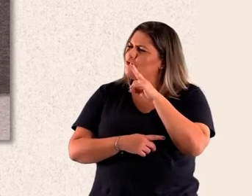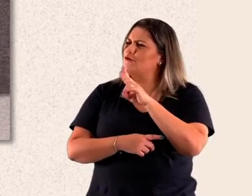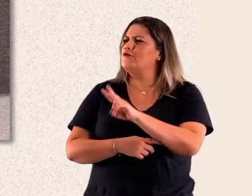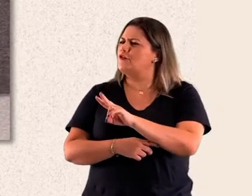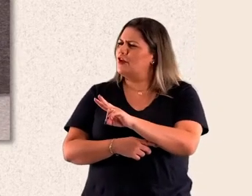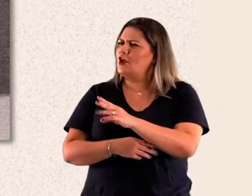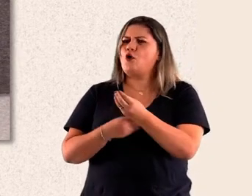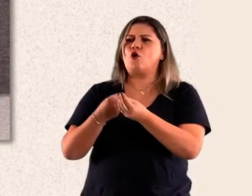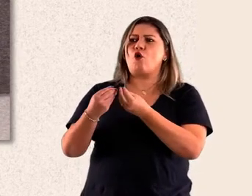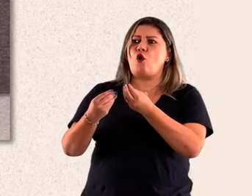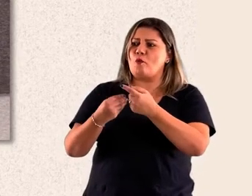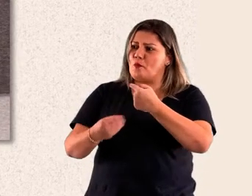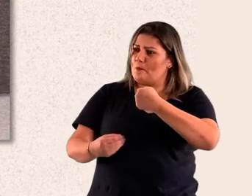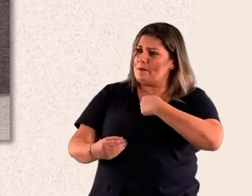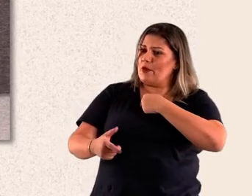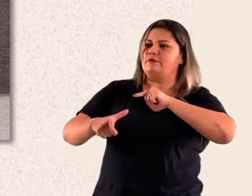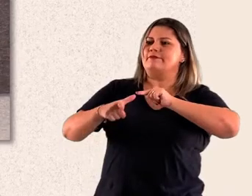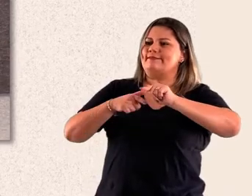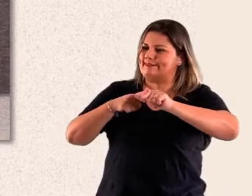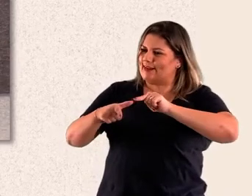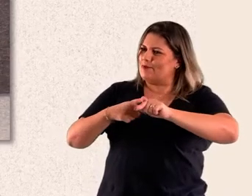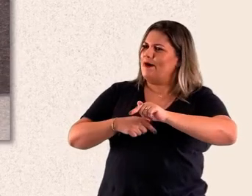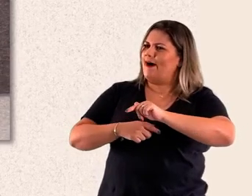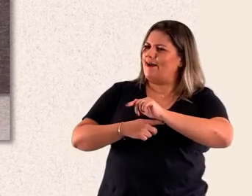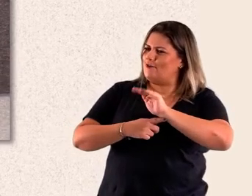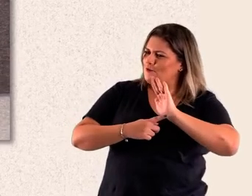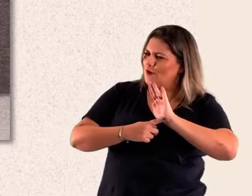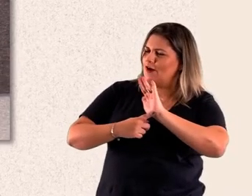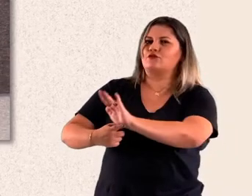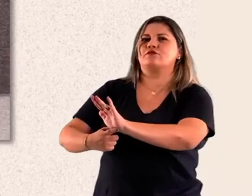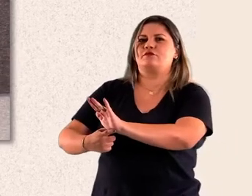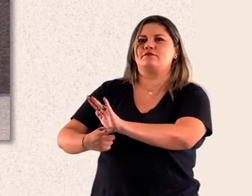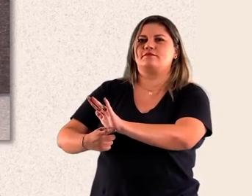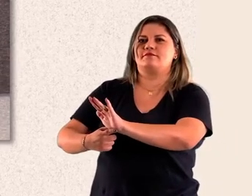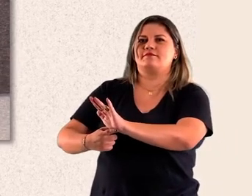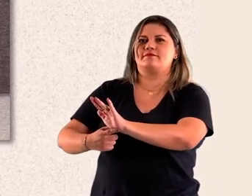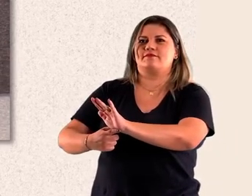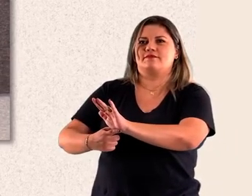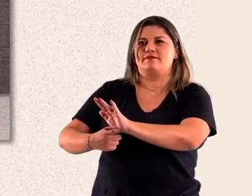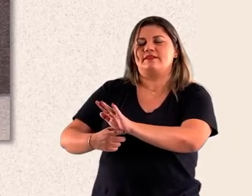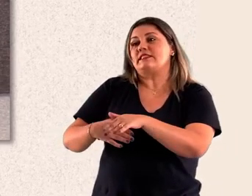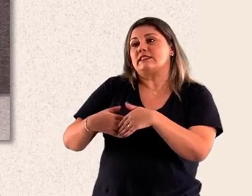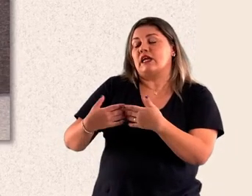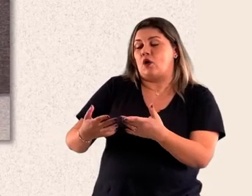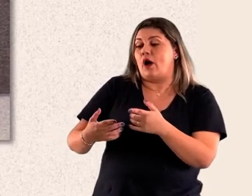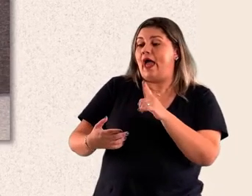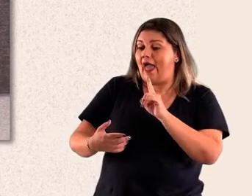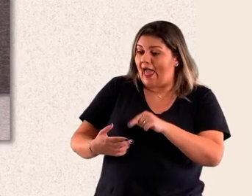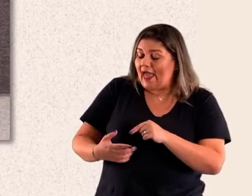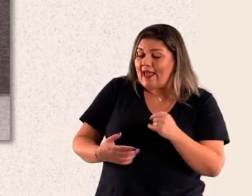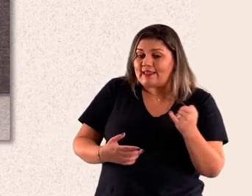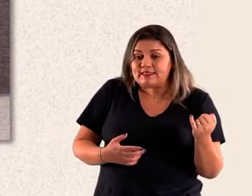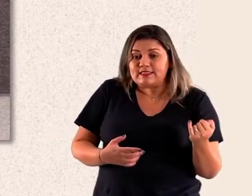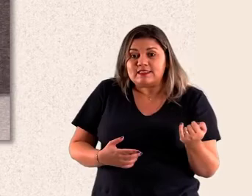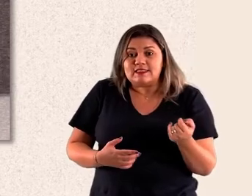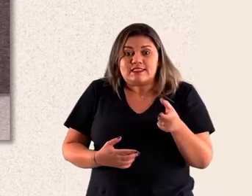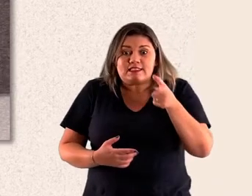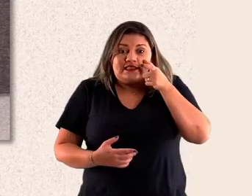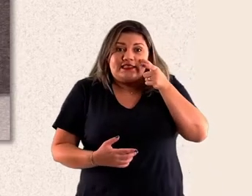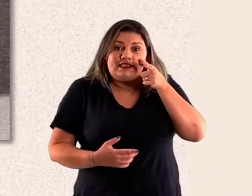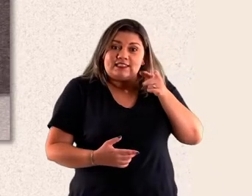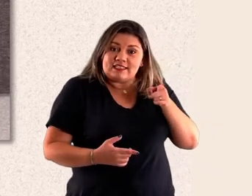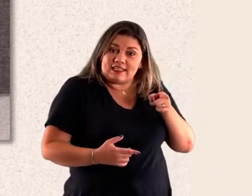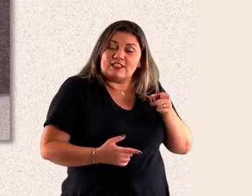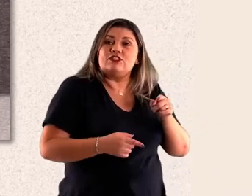fez diferença na vida dessas mães desses pronto é isso é muito interessante porque tem